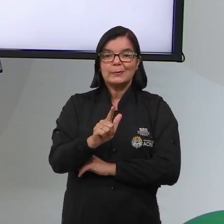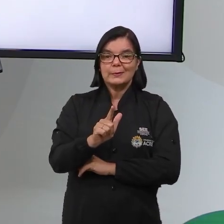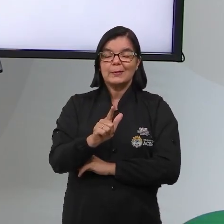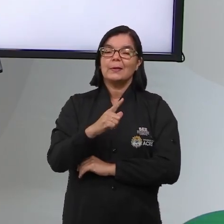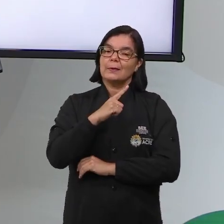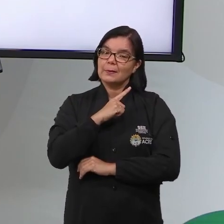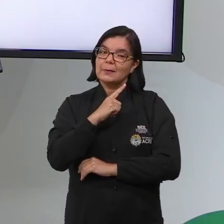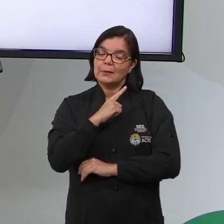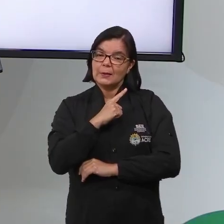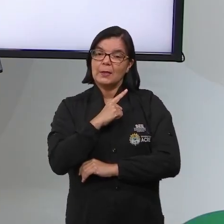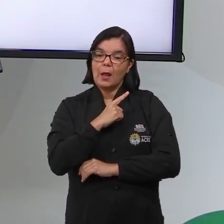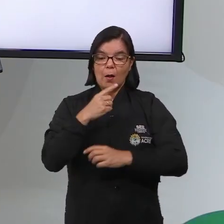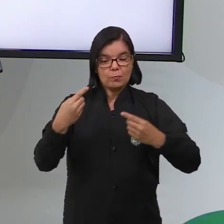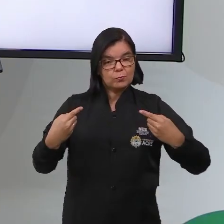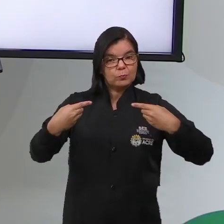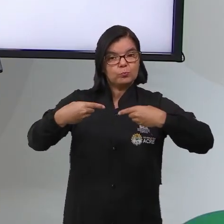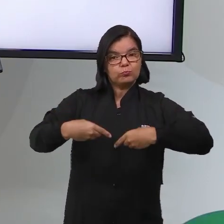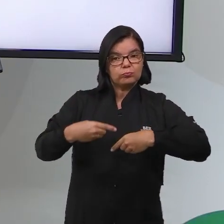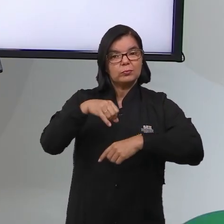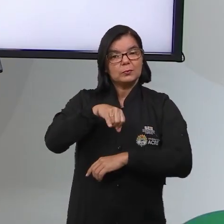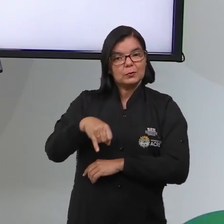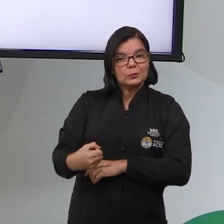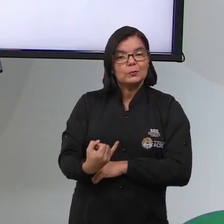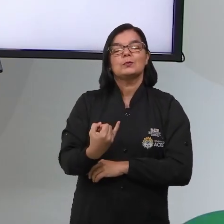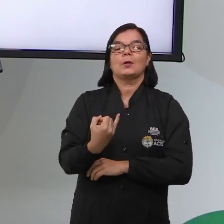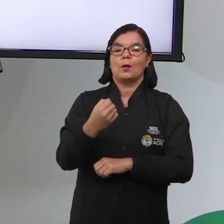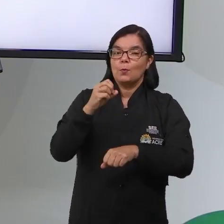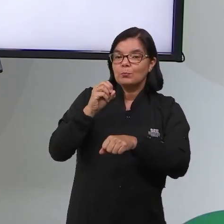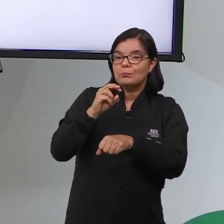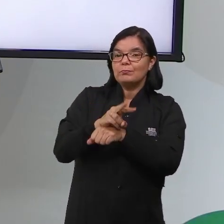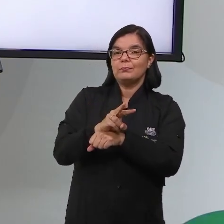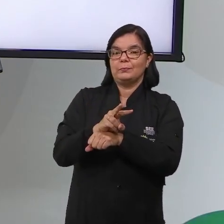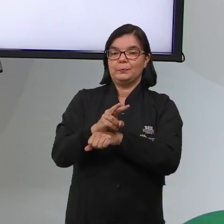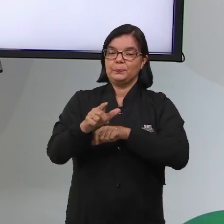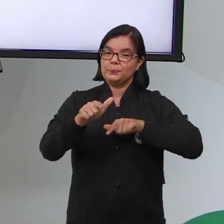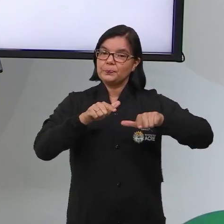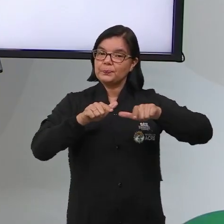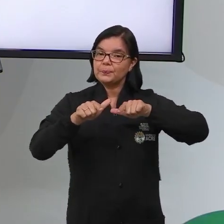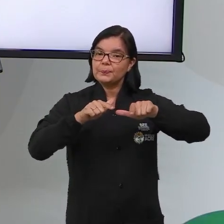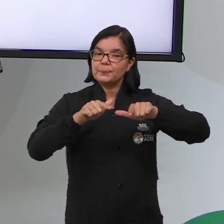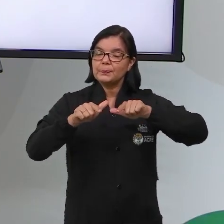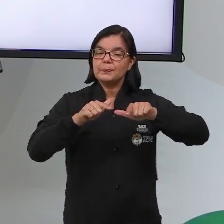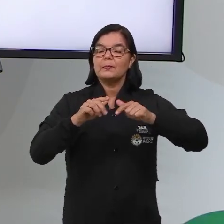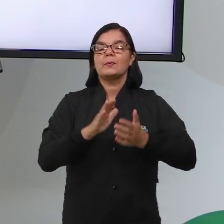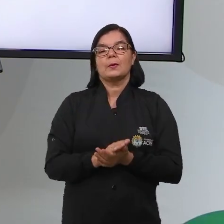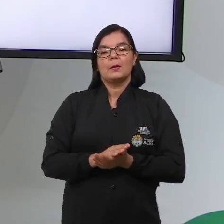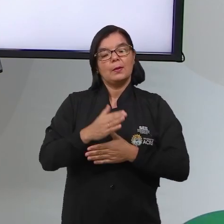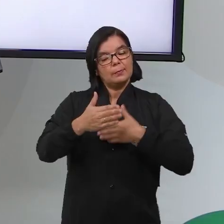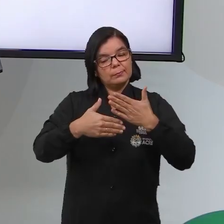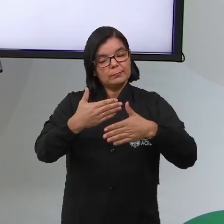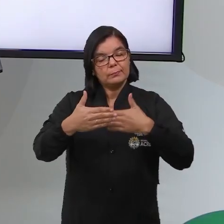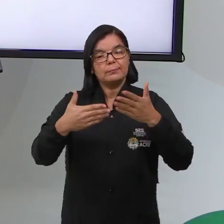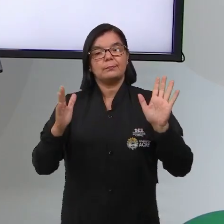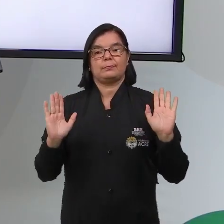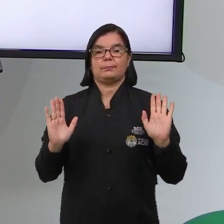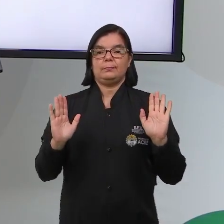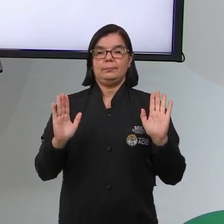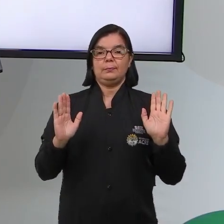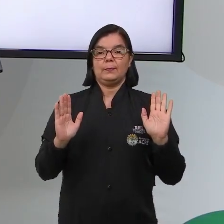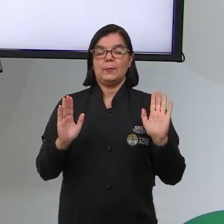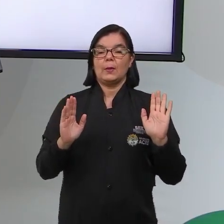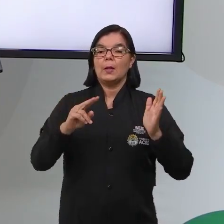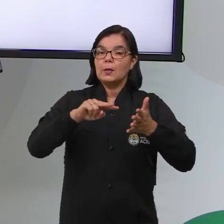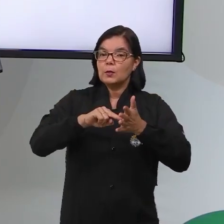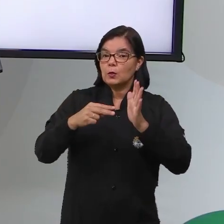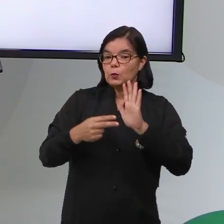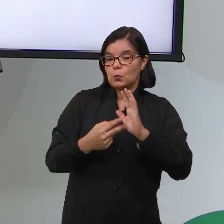acessar, concorrer por uma oportunidade, uma vaga no mercado de trabalho e assim sucessivamente. Ou